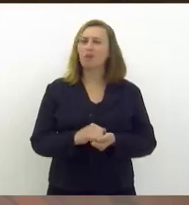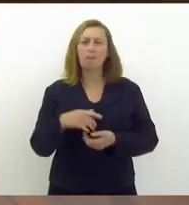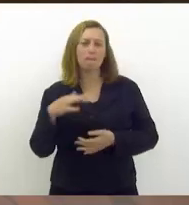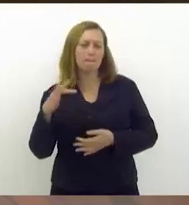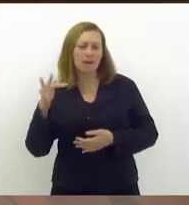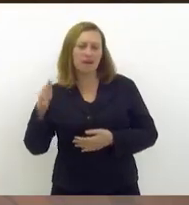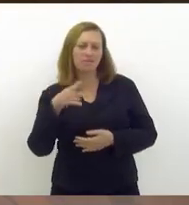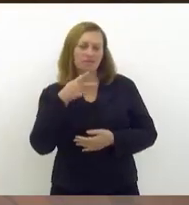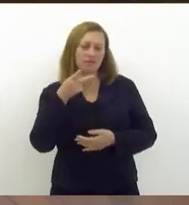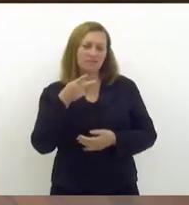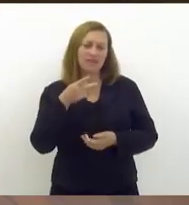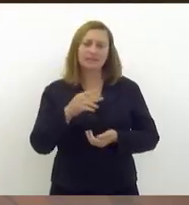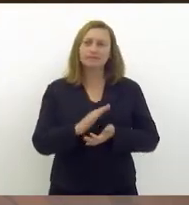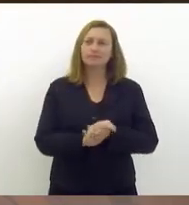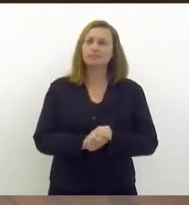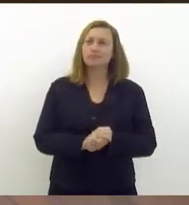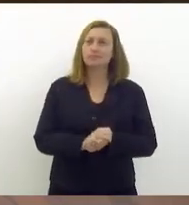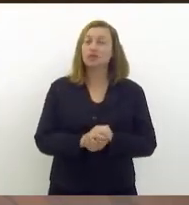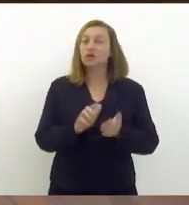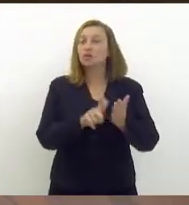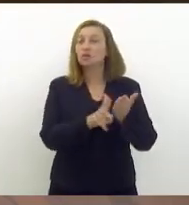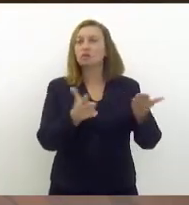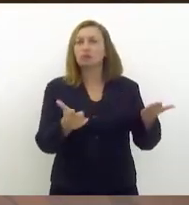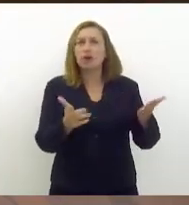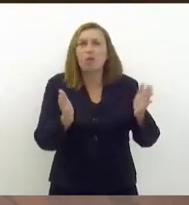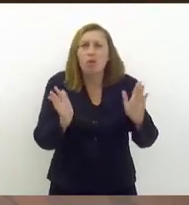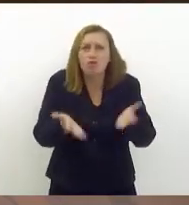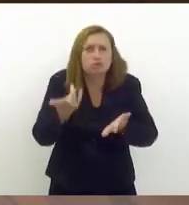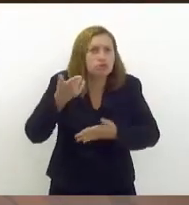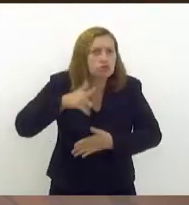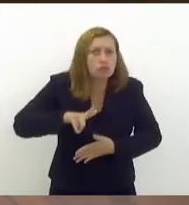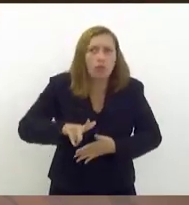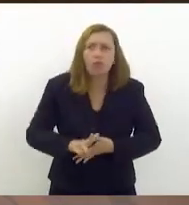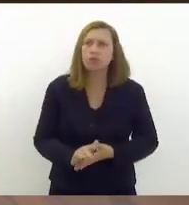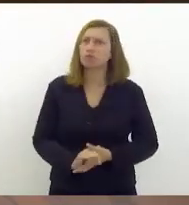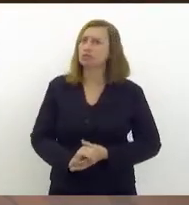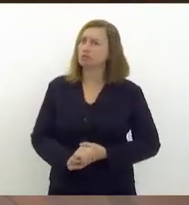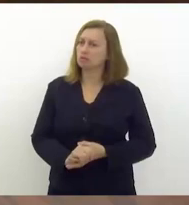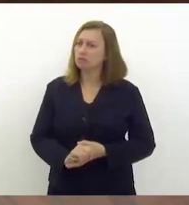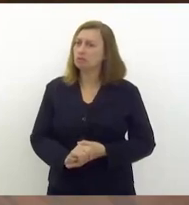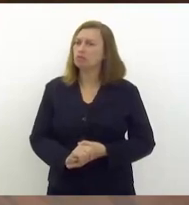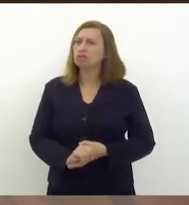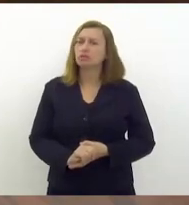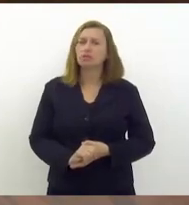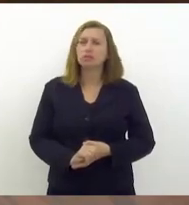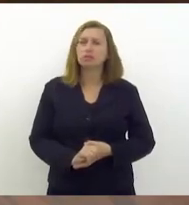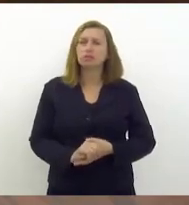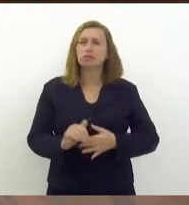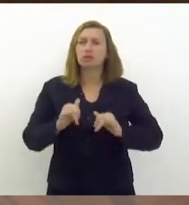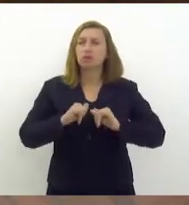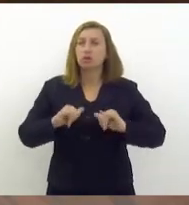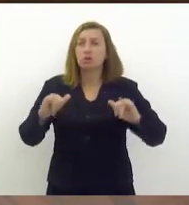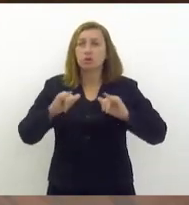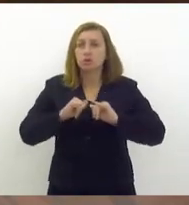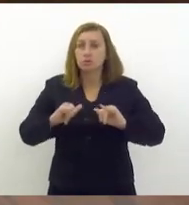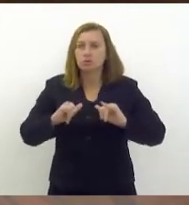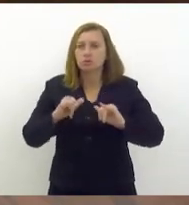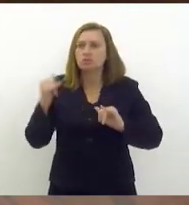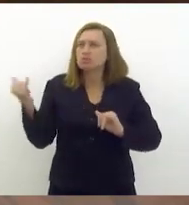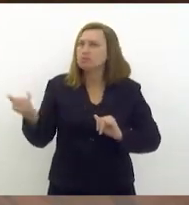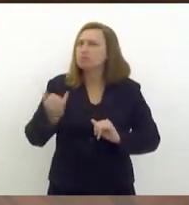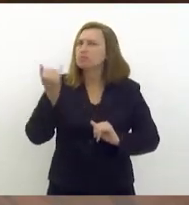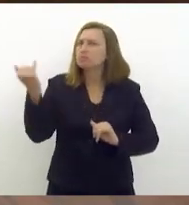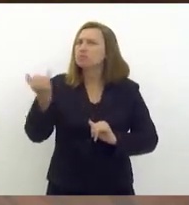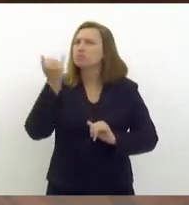em breve os jornais hoje novamente trouxeram uma matéria muito importante